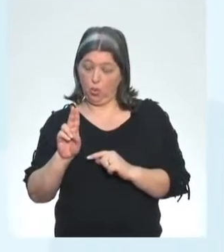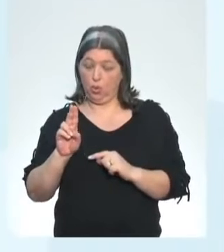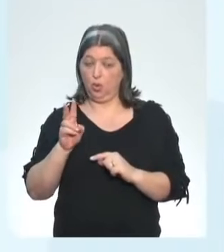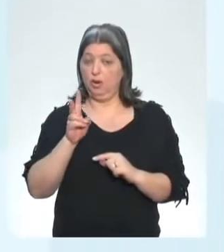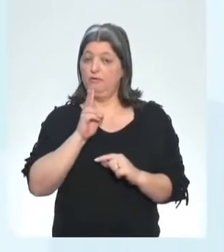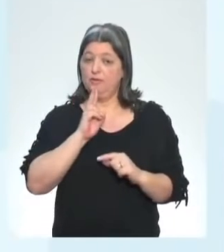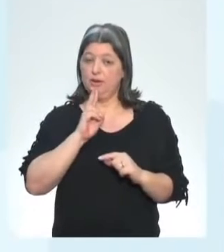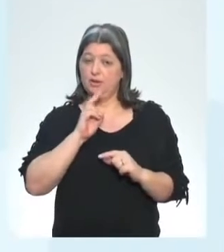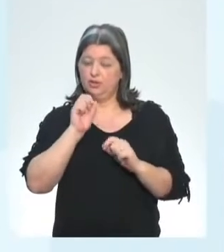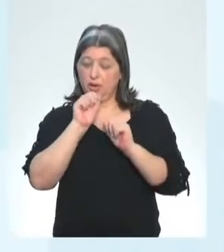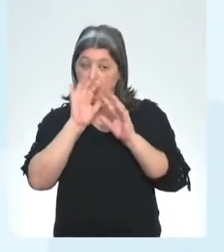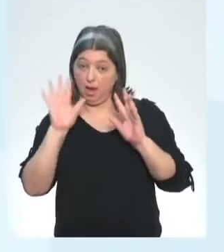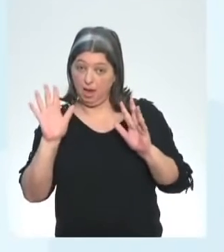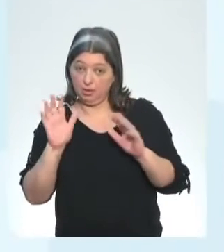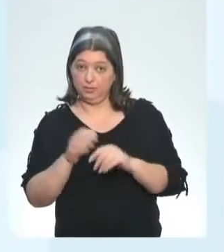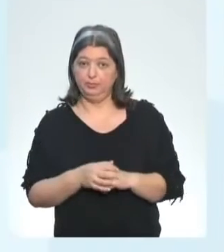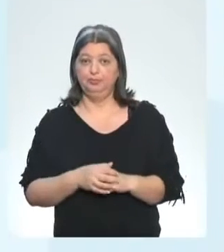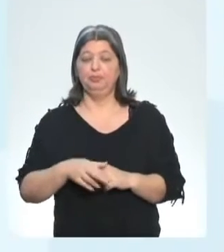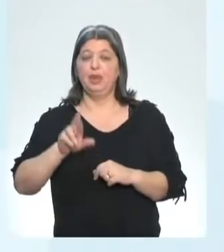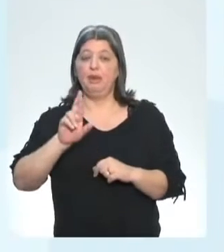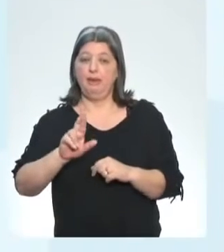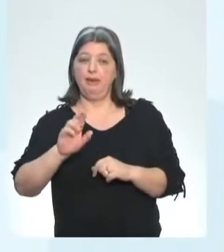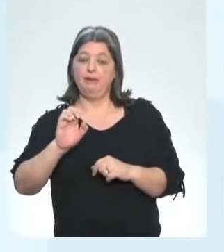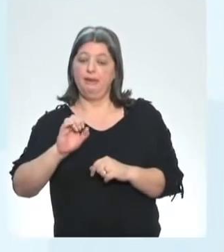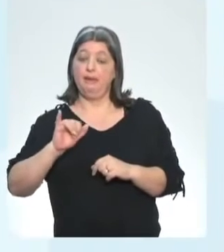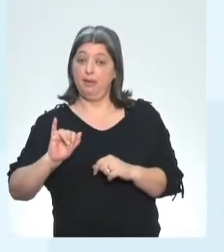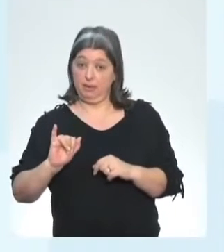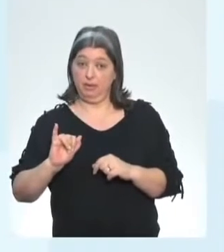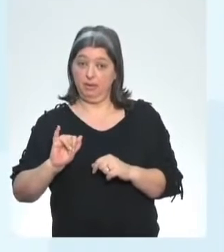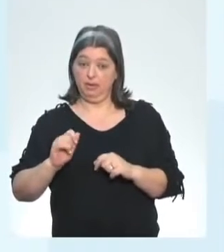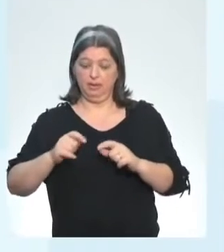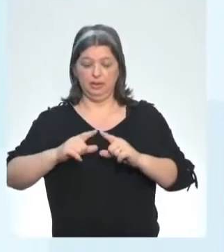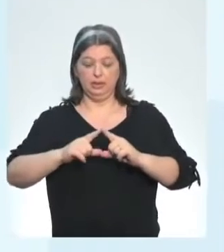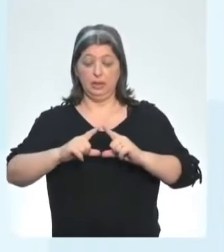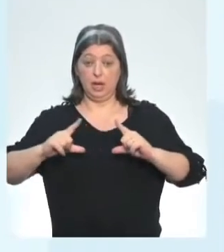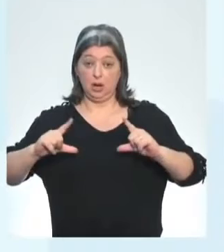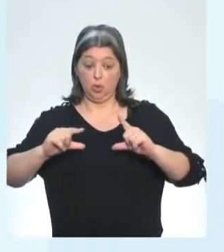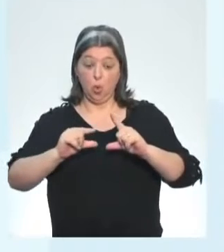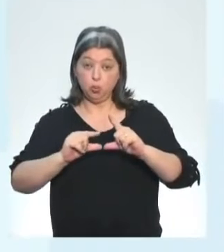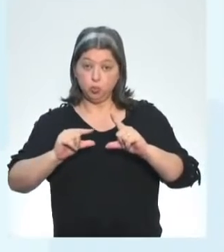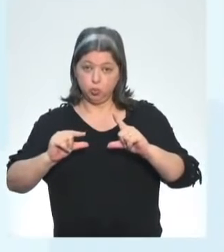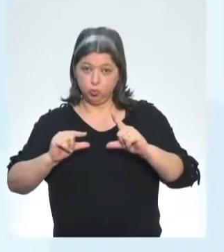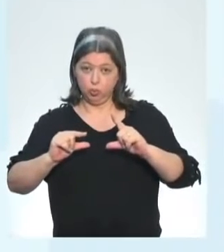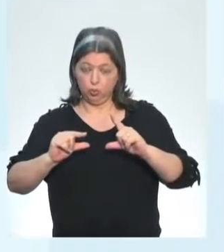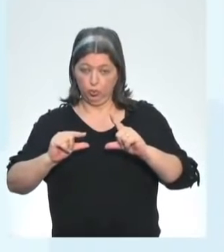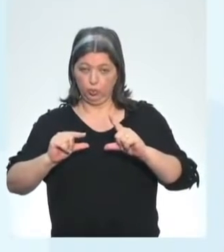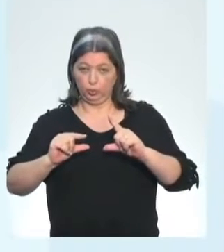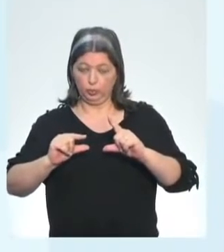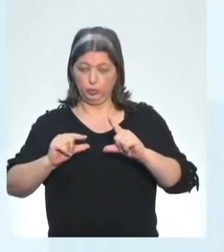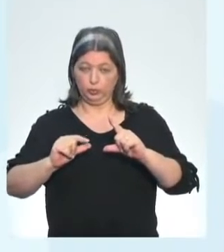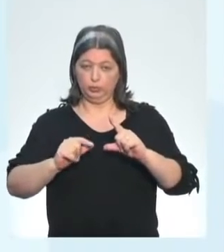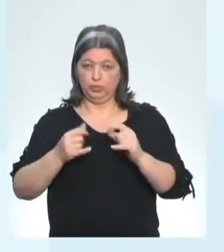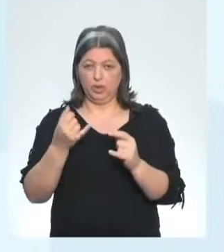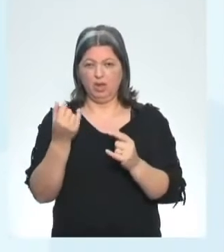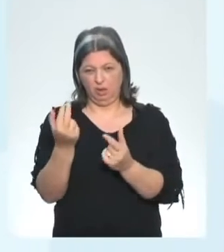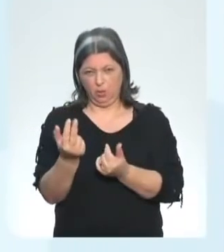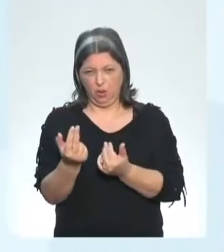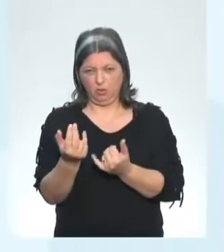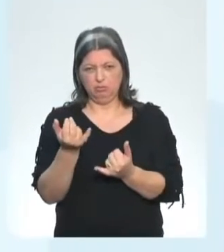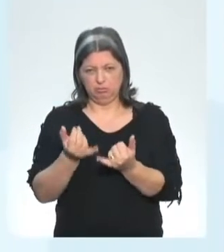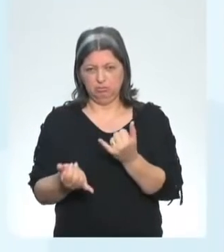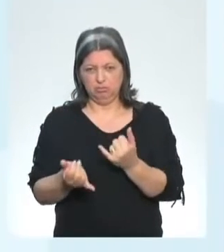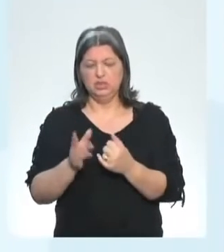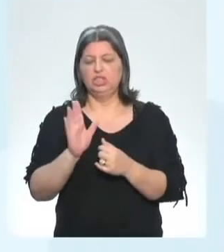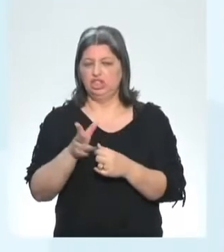e o triângulo REI, que é esse triângulo maior, né, REI, I são semelhantes. Ele já está